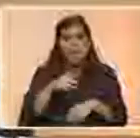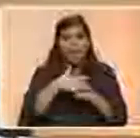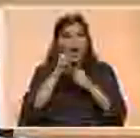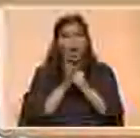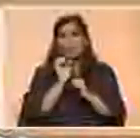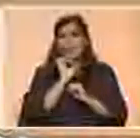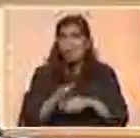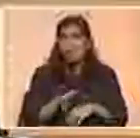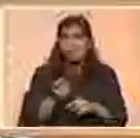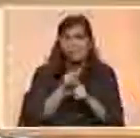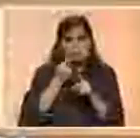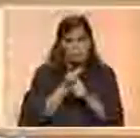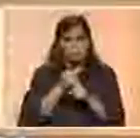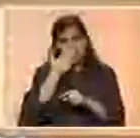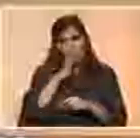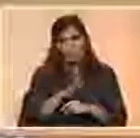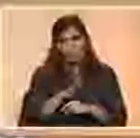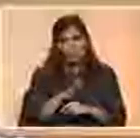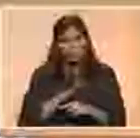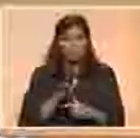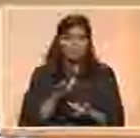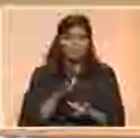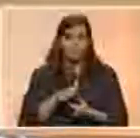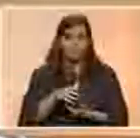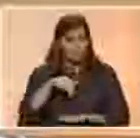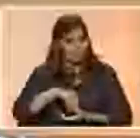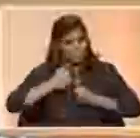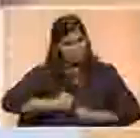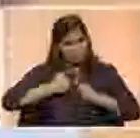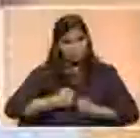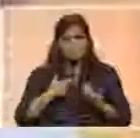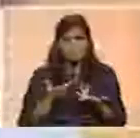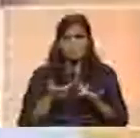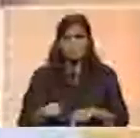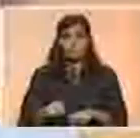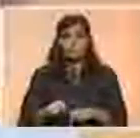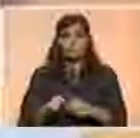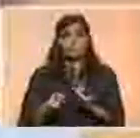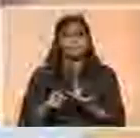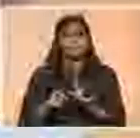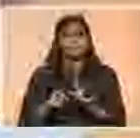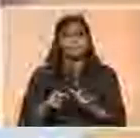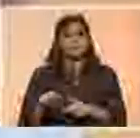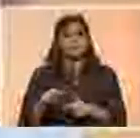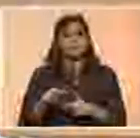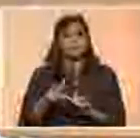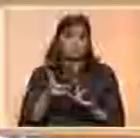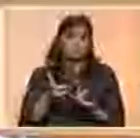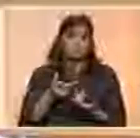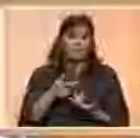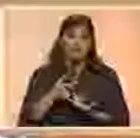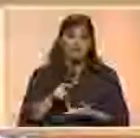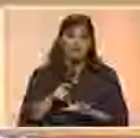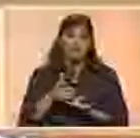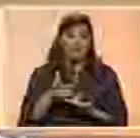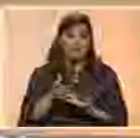Portanto, são os vegetarianos mais ortodoxos. Exatamente, é a atitude mais radical, se pudermos assim designar.